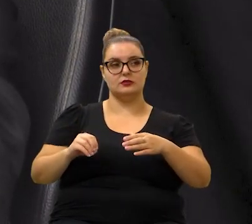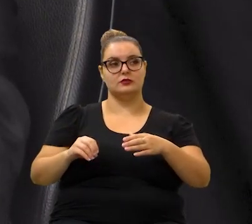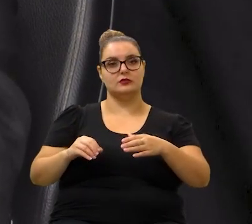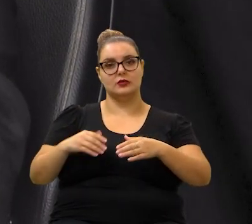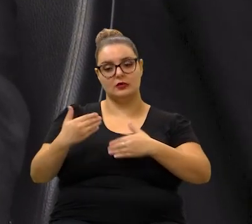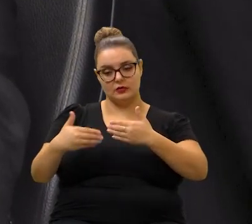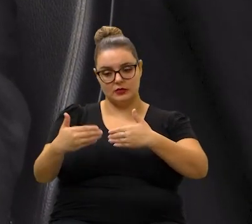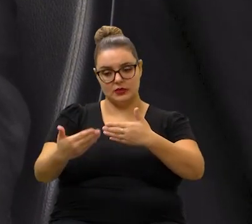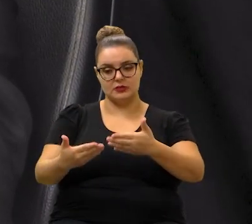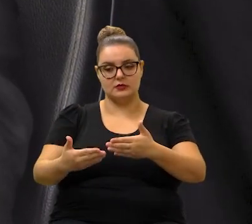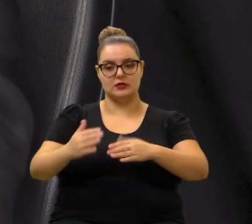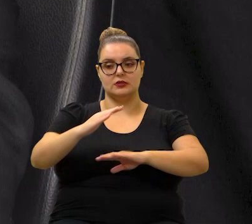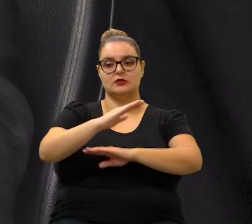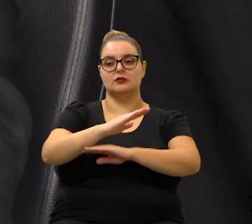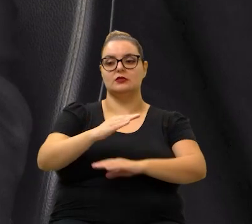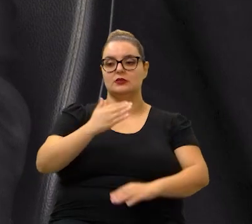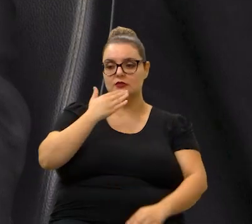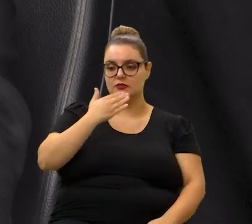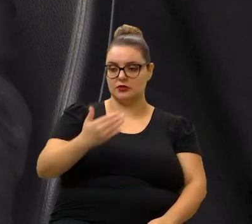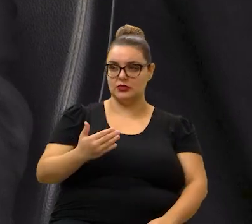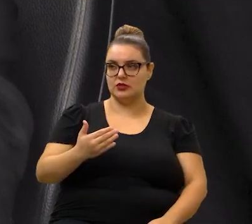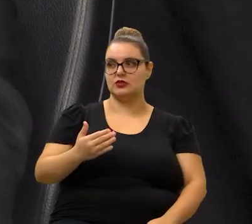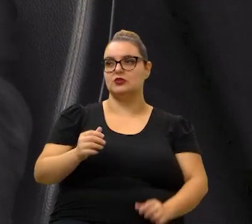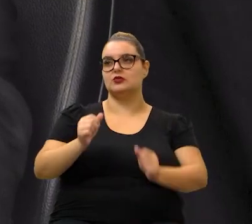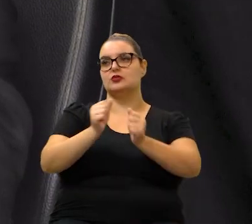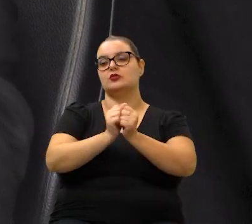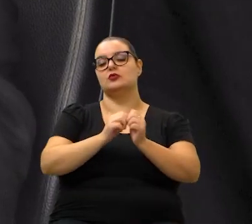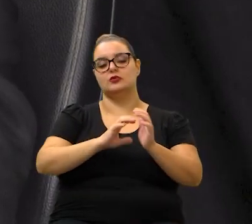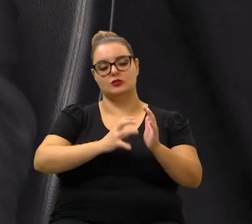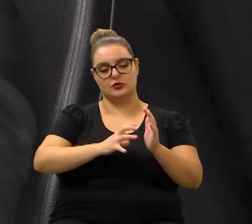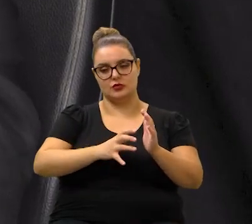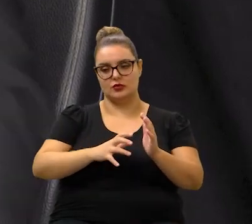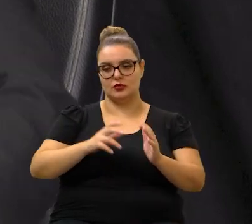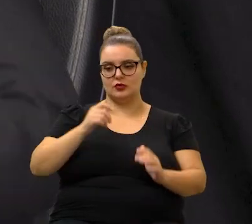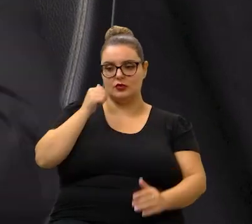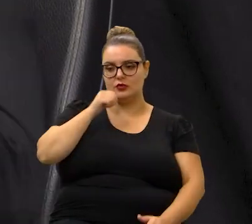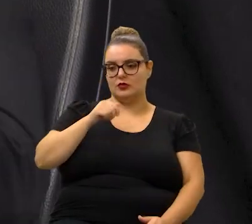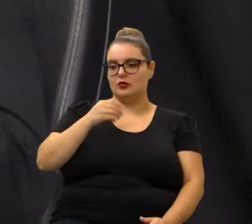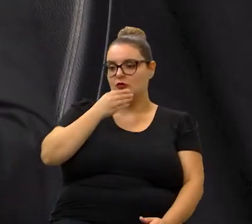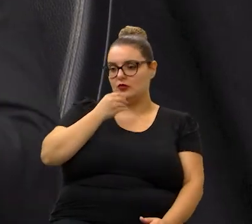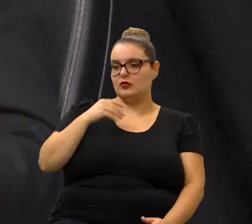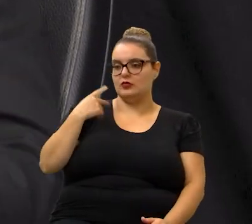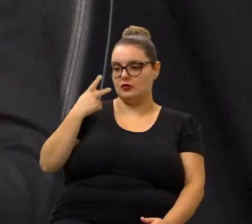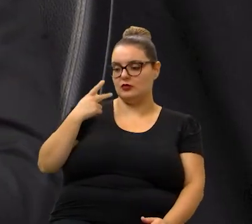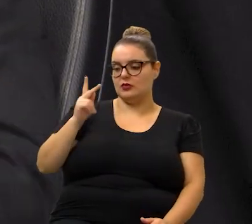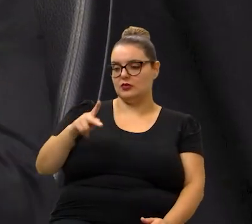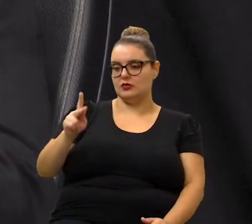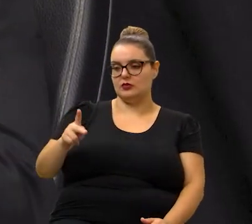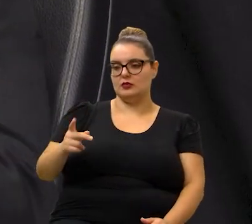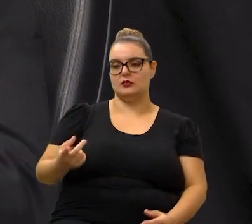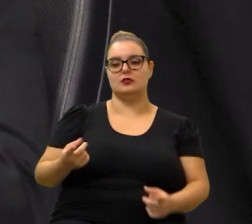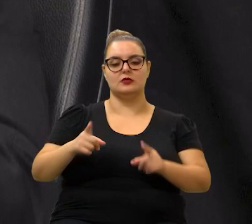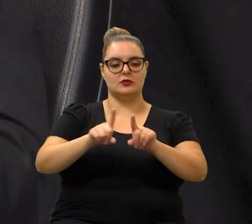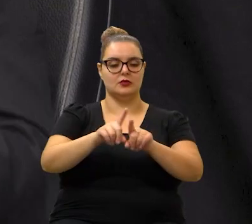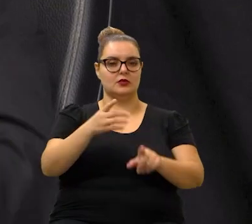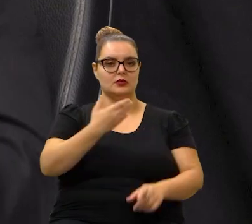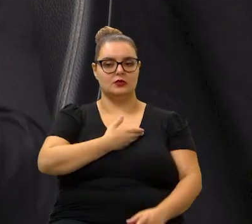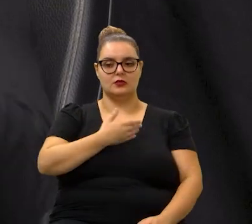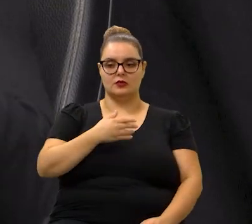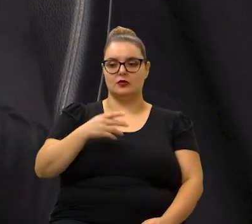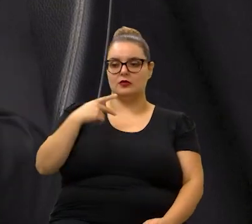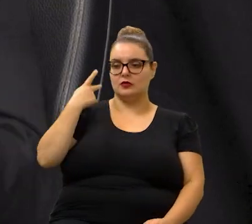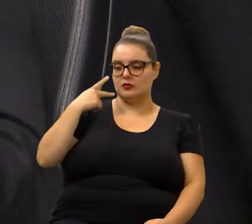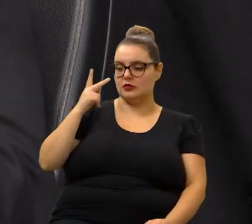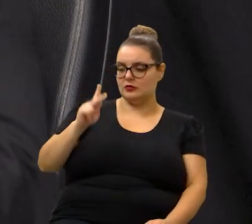câmara e eu pleite junto ao partido né O Professor Alberto era meu colega aqui na Câmara eu falei